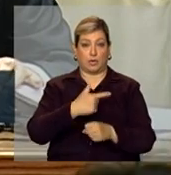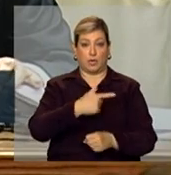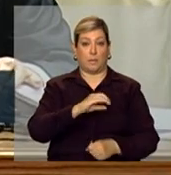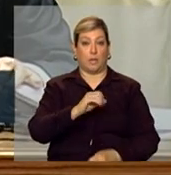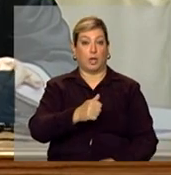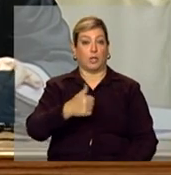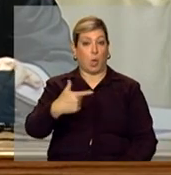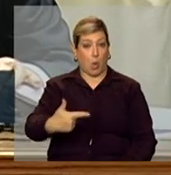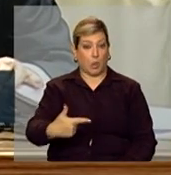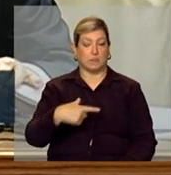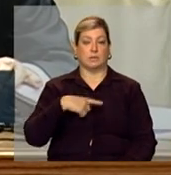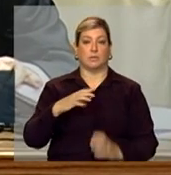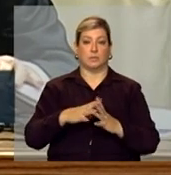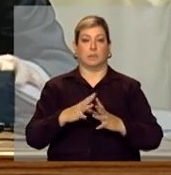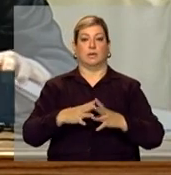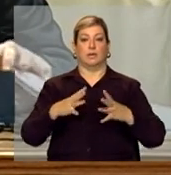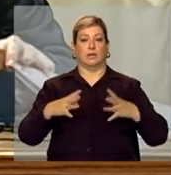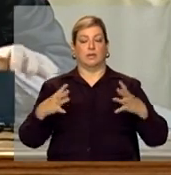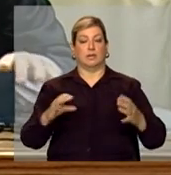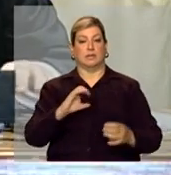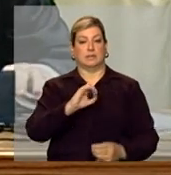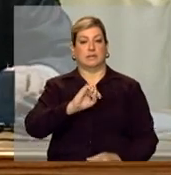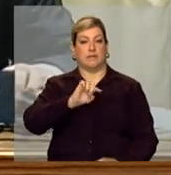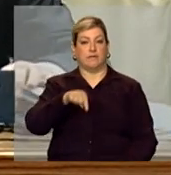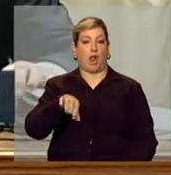PIB de 2012 cresceu